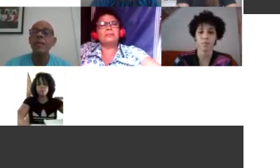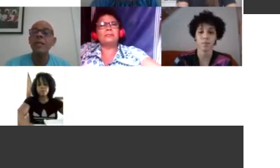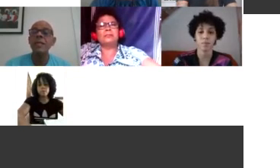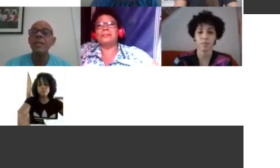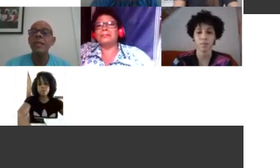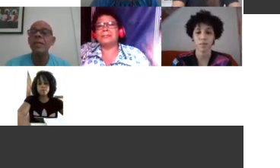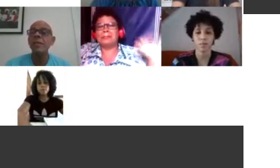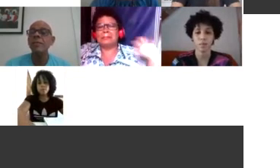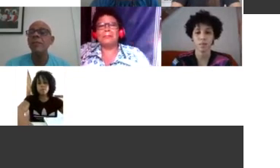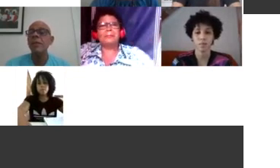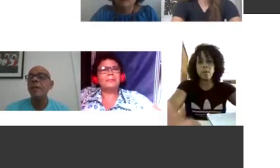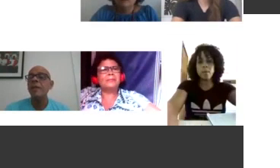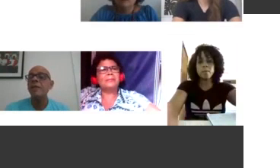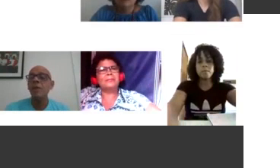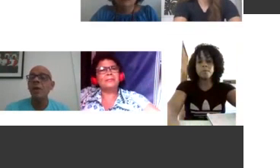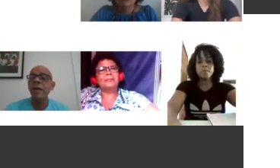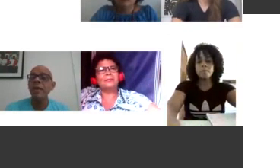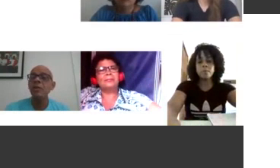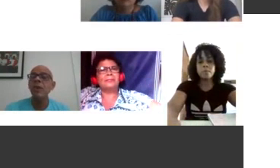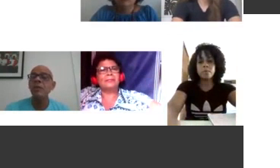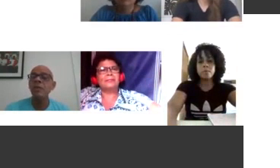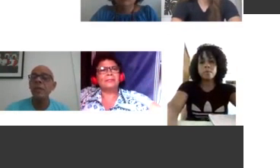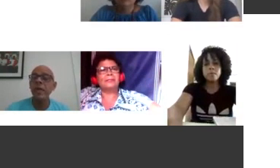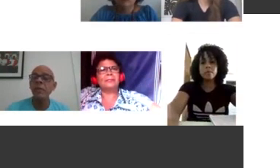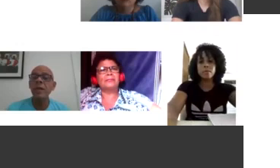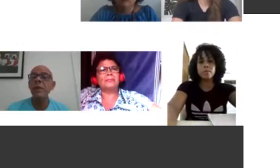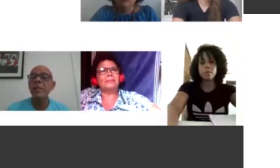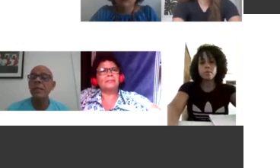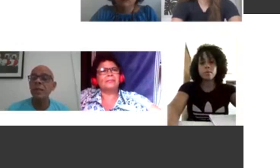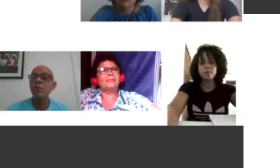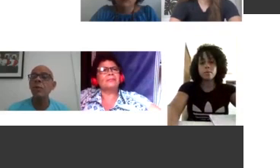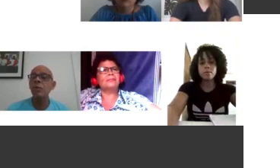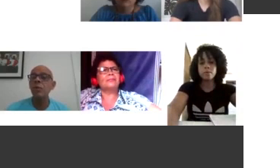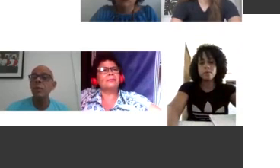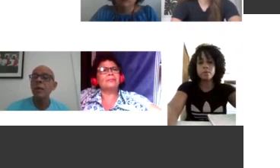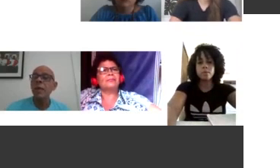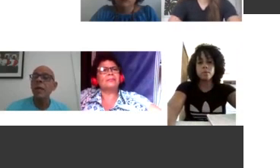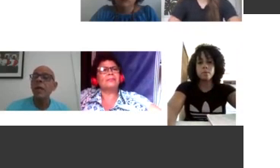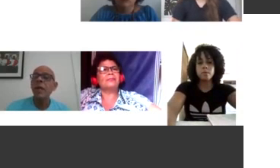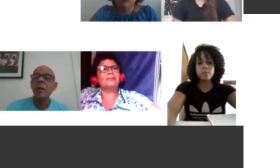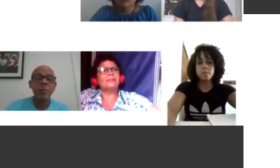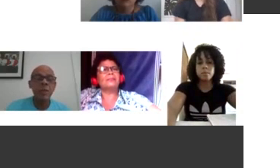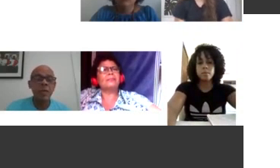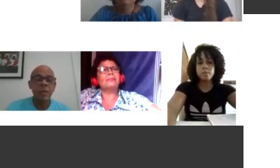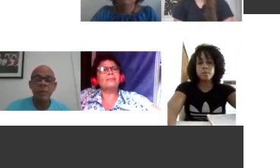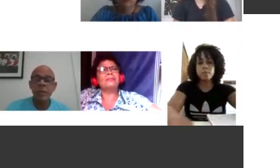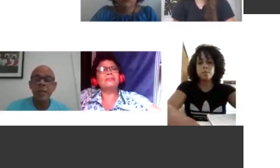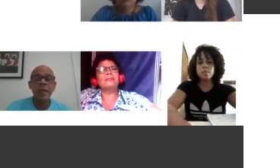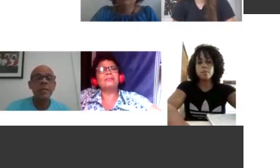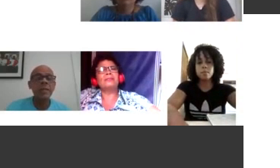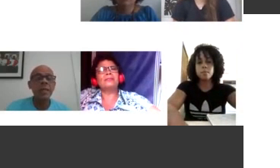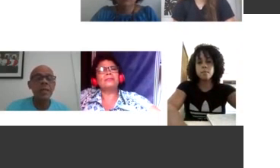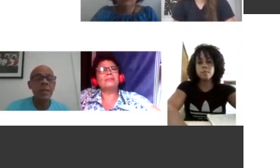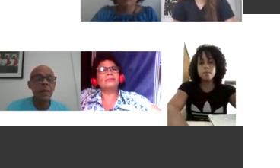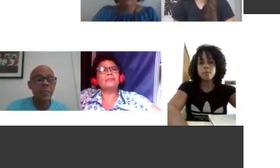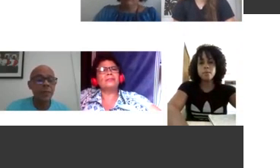Alves, Cleisiane, Vitória e a supervisora Débora, representando os outros PIBIDianos.